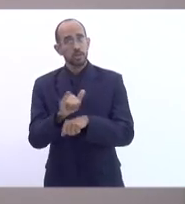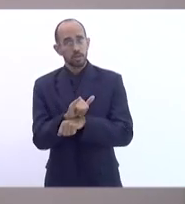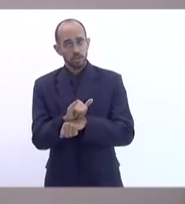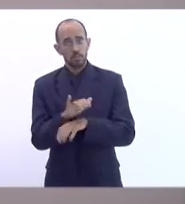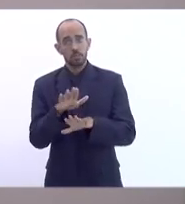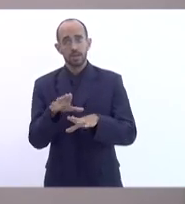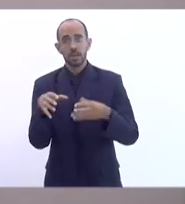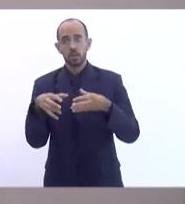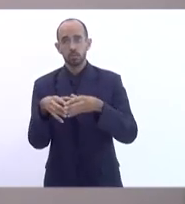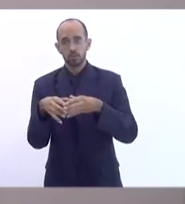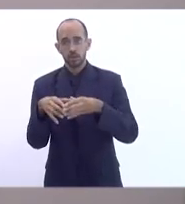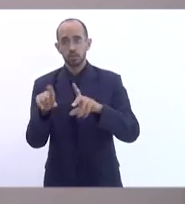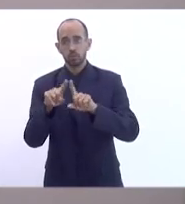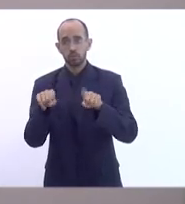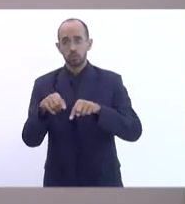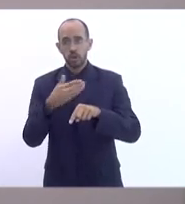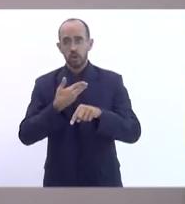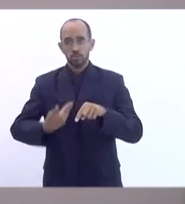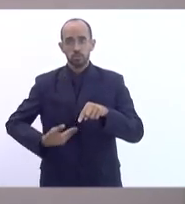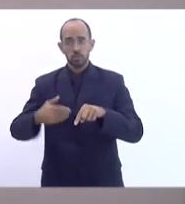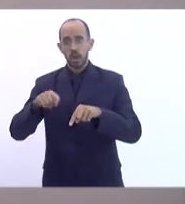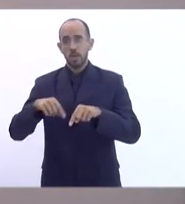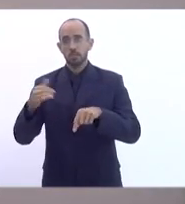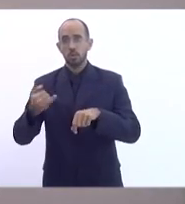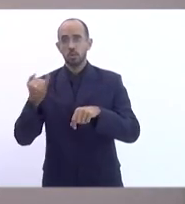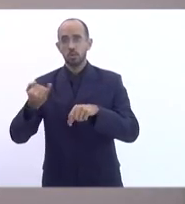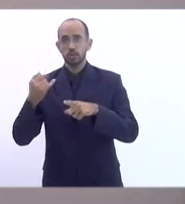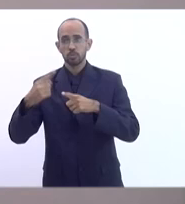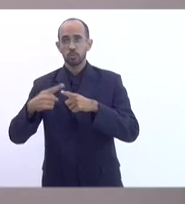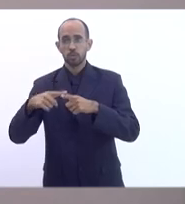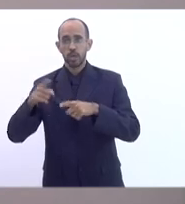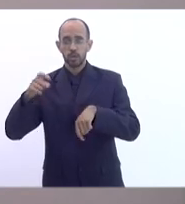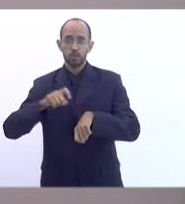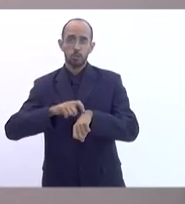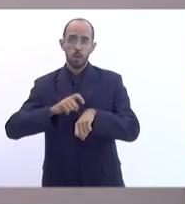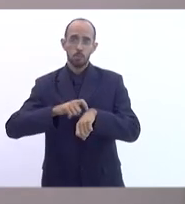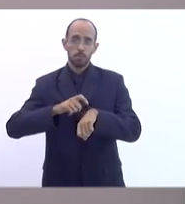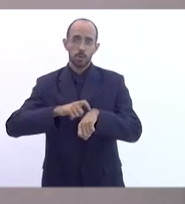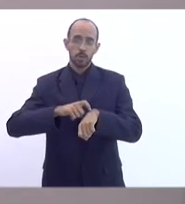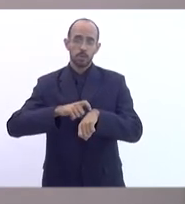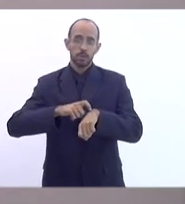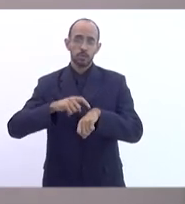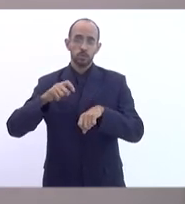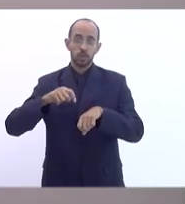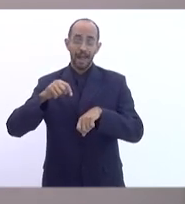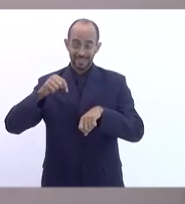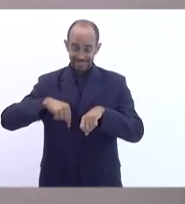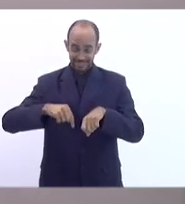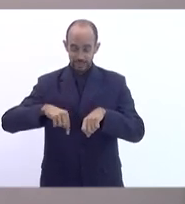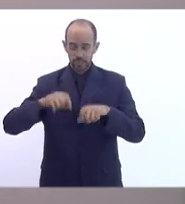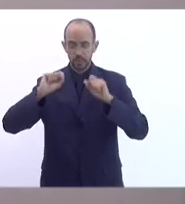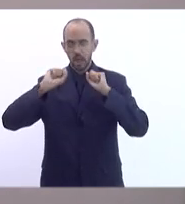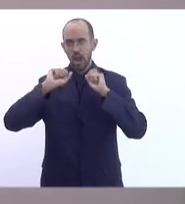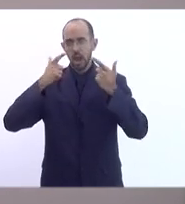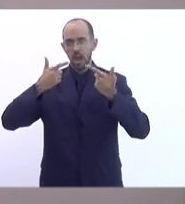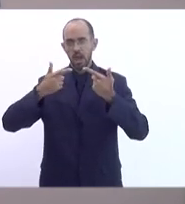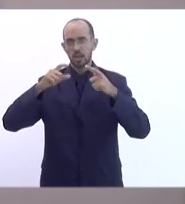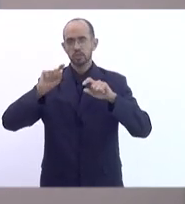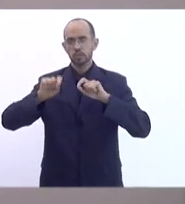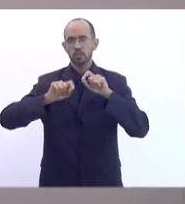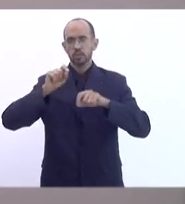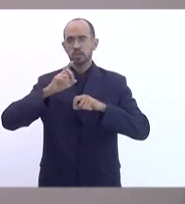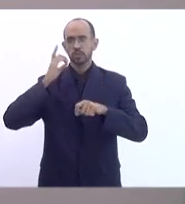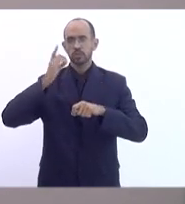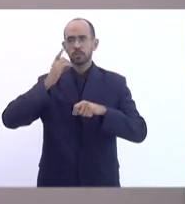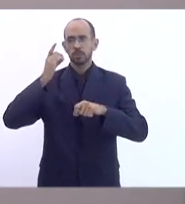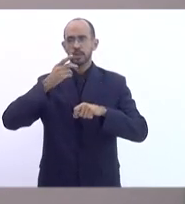servidores públicos se torna fundamental porque na Estância da Assembleia Legislativa e os deputados